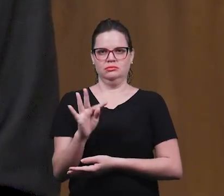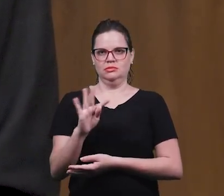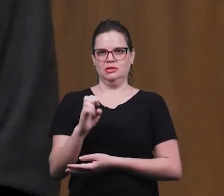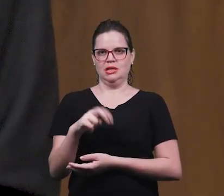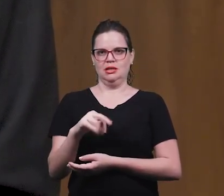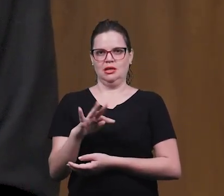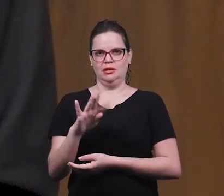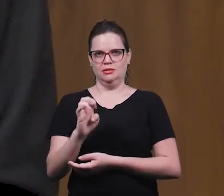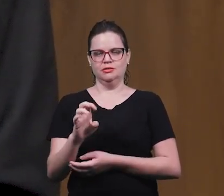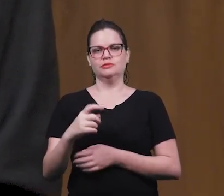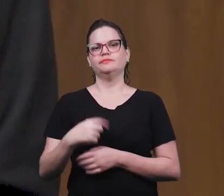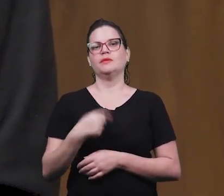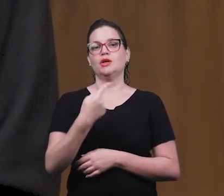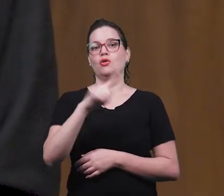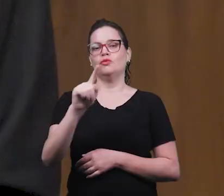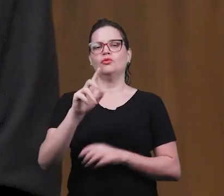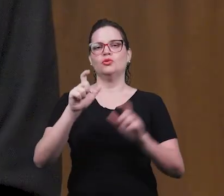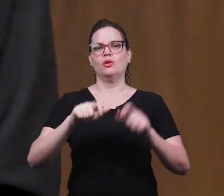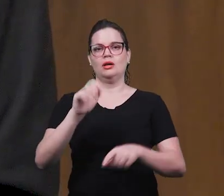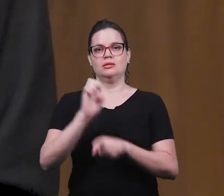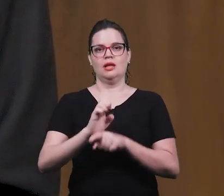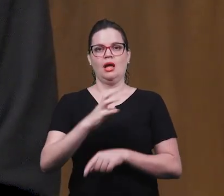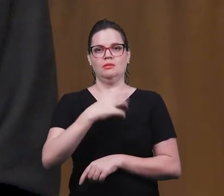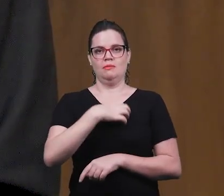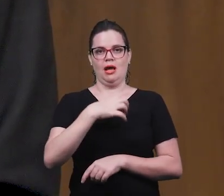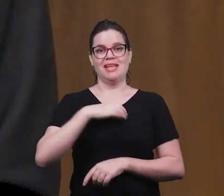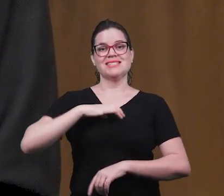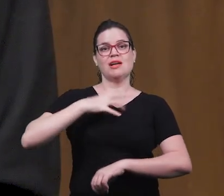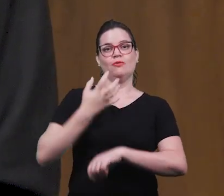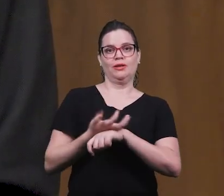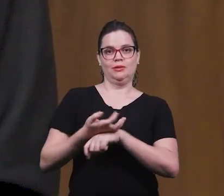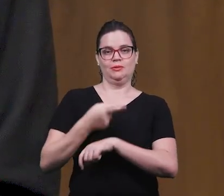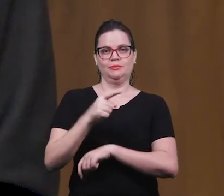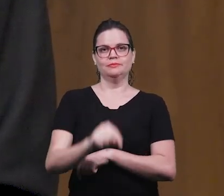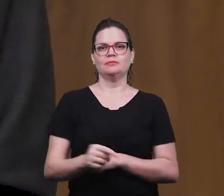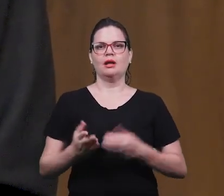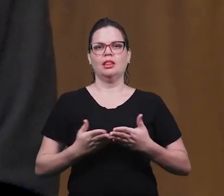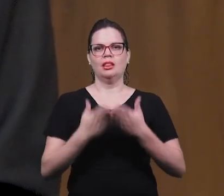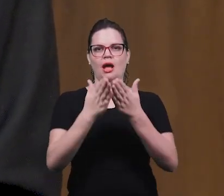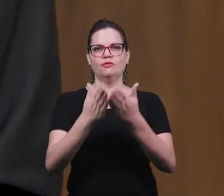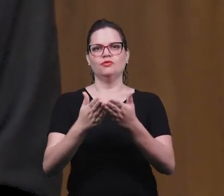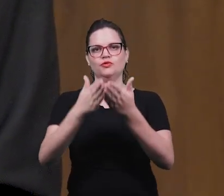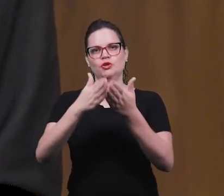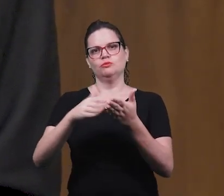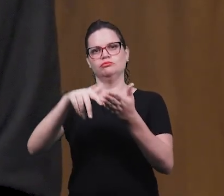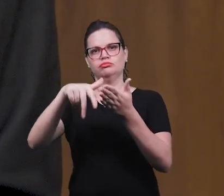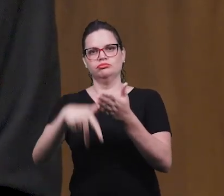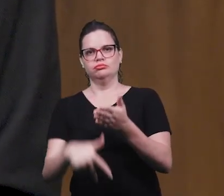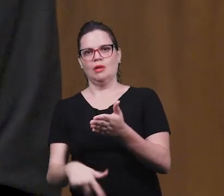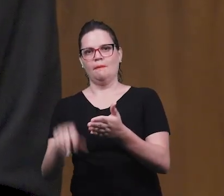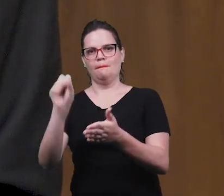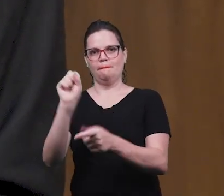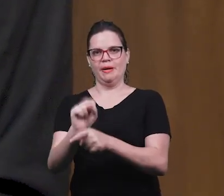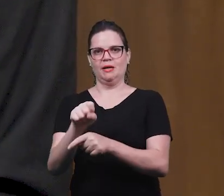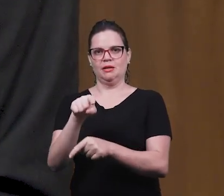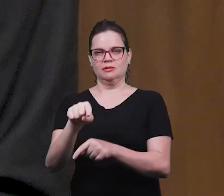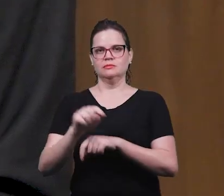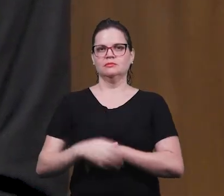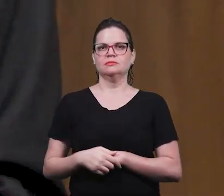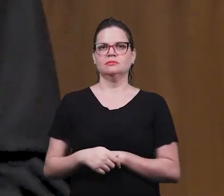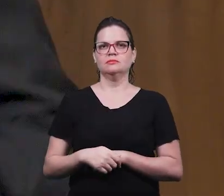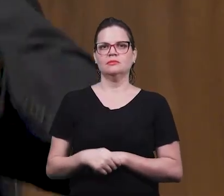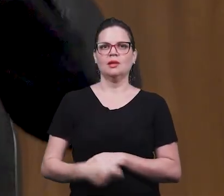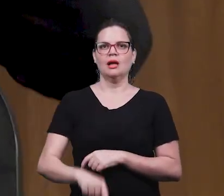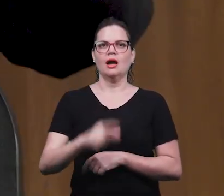estava em Salvador com o navio atracado e no cais, e houve alguma informação que